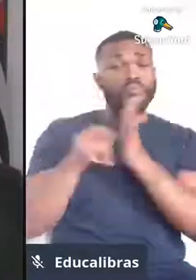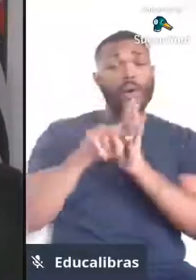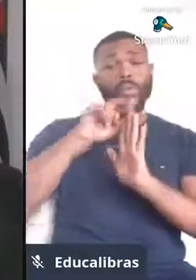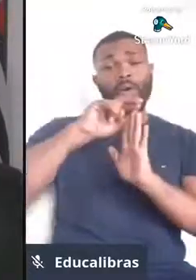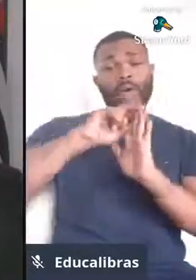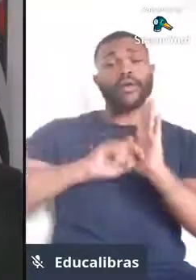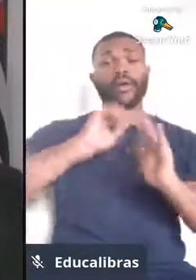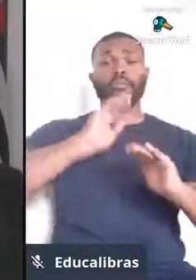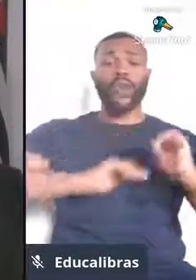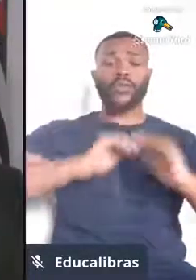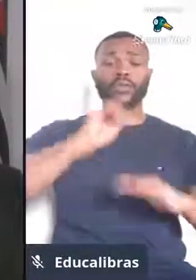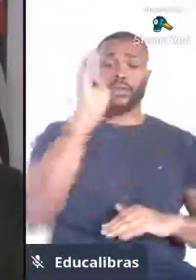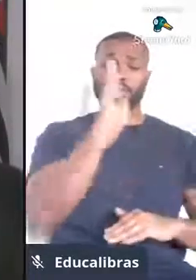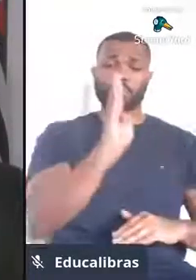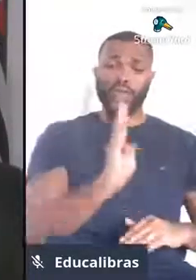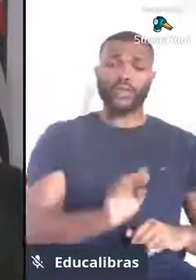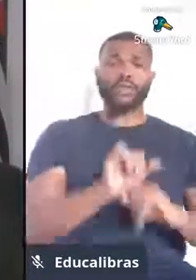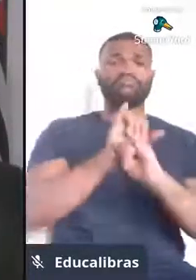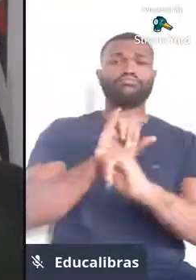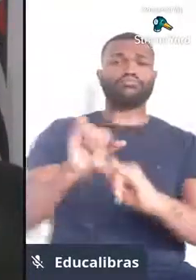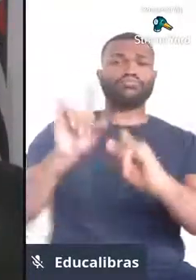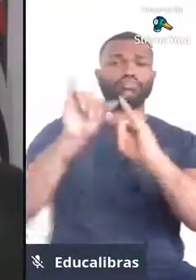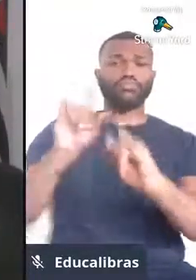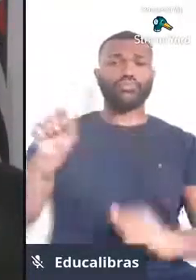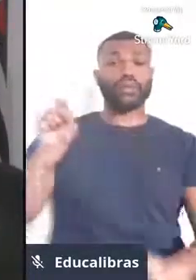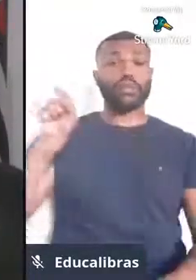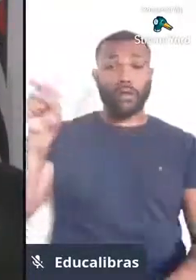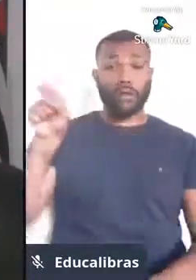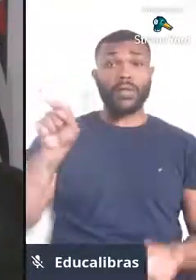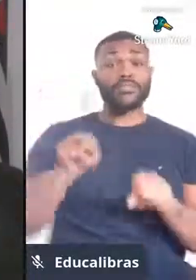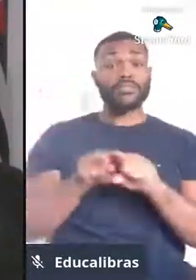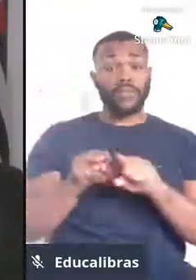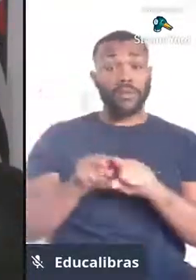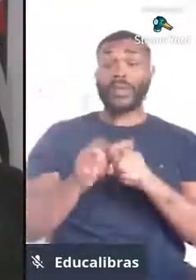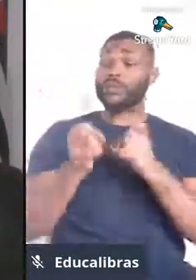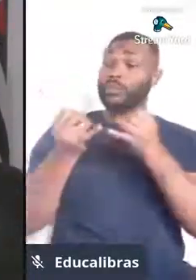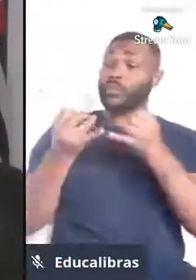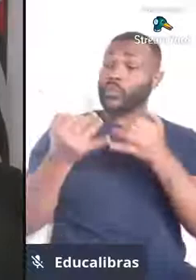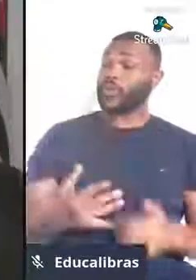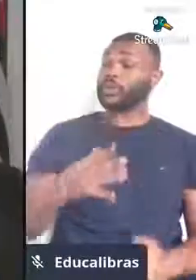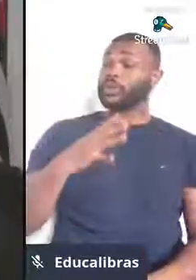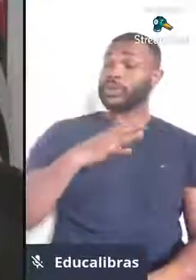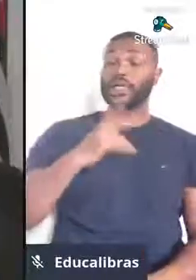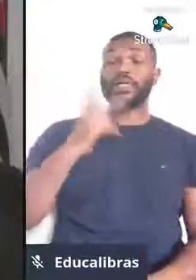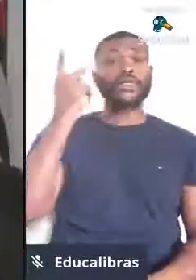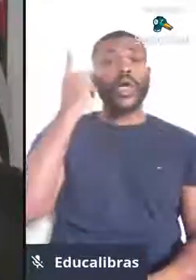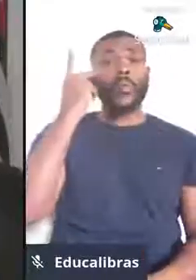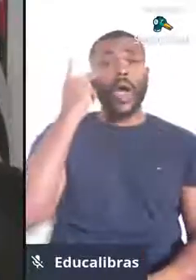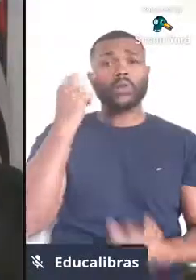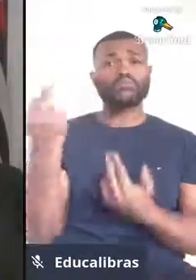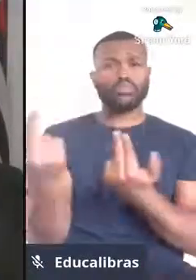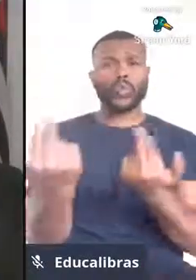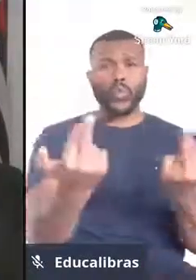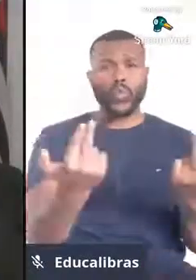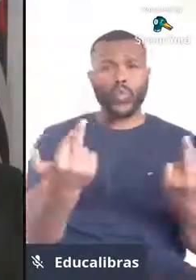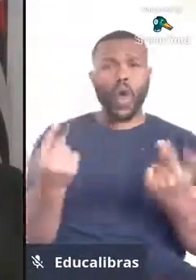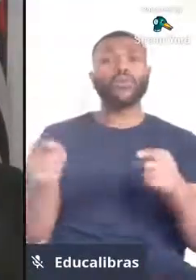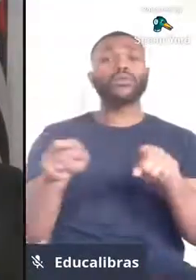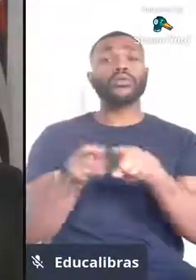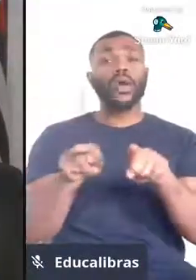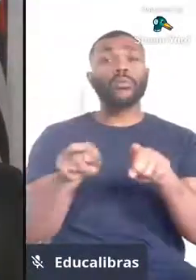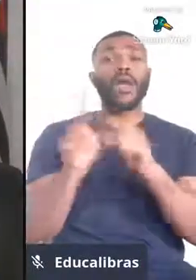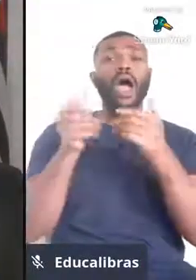acontecendo aqui em São Paulo. E também dissemos que a cidade de São Paulo, assim como muitas outras cidades, estava aberta para receber